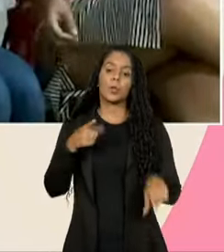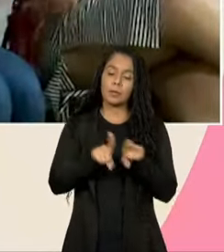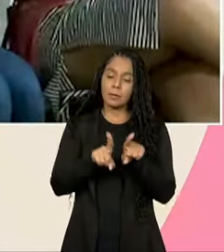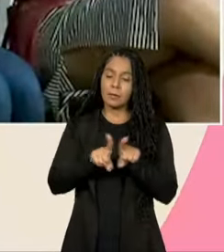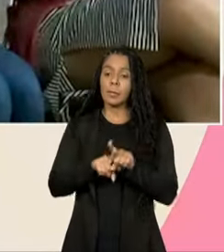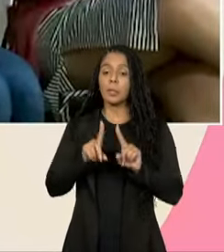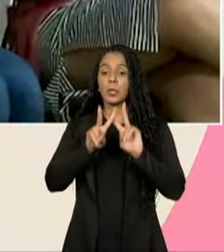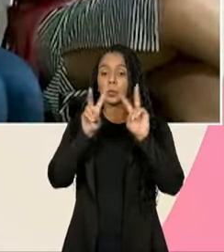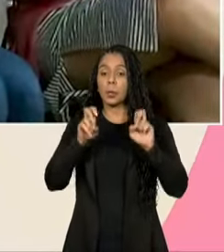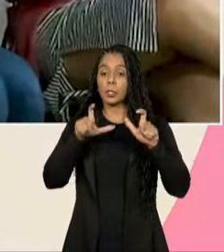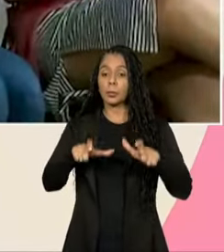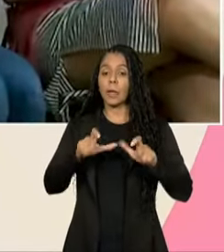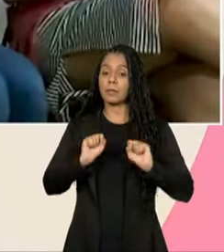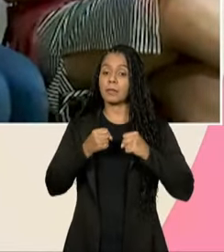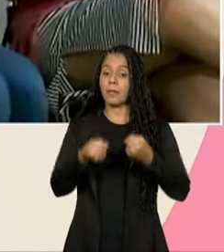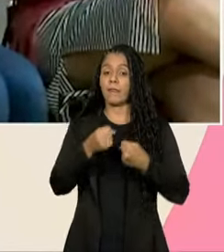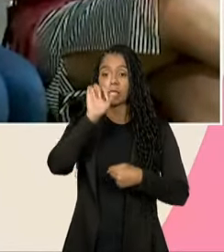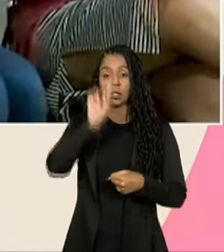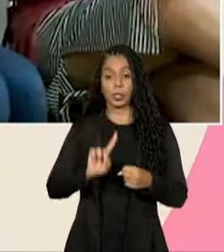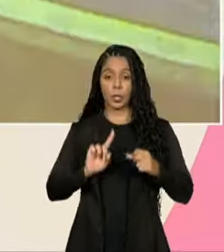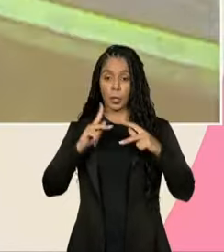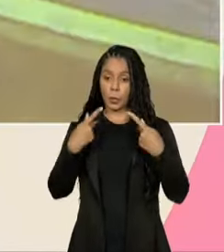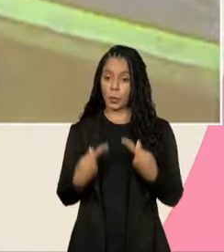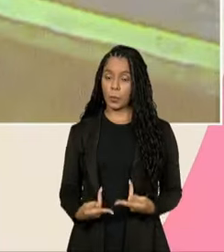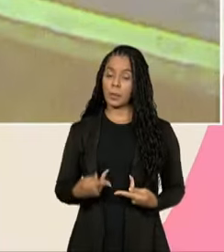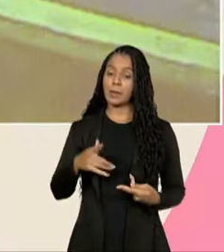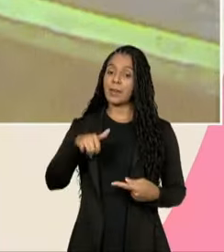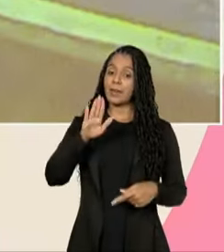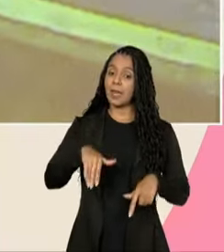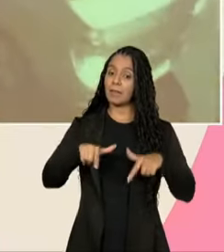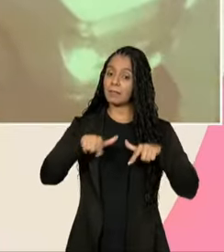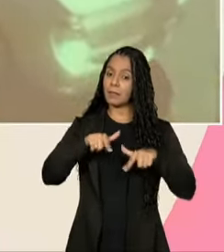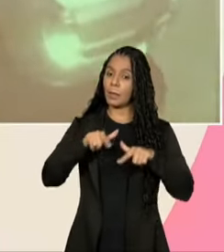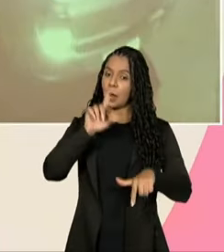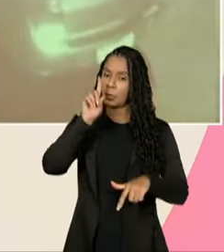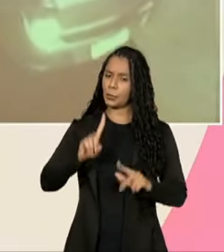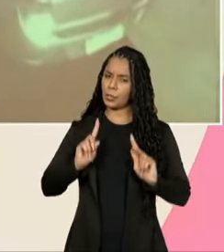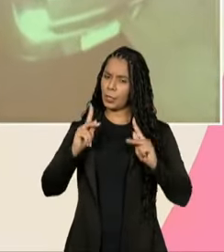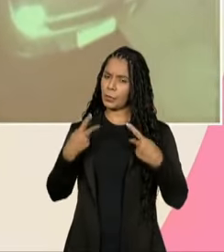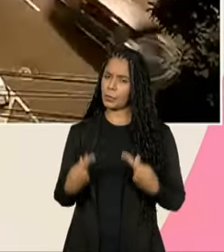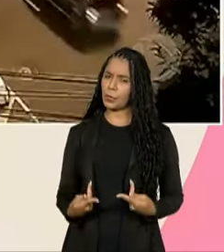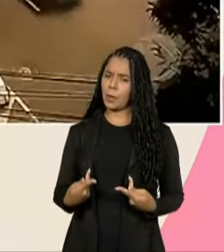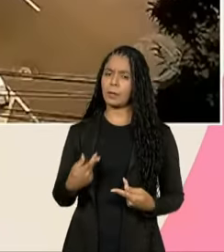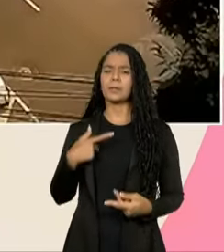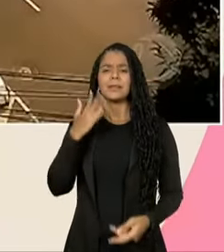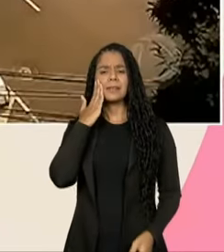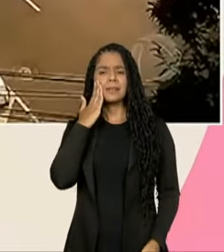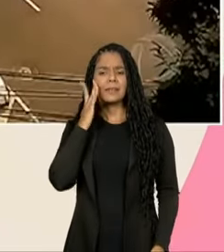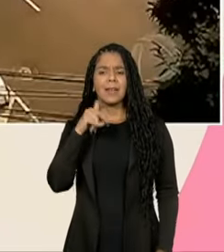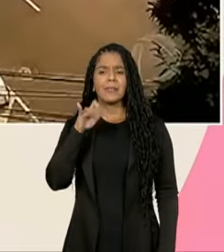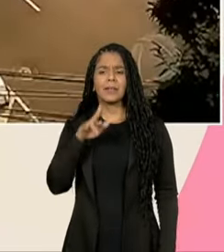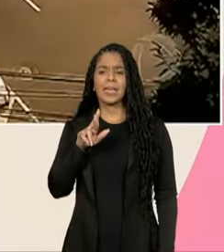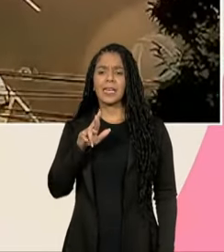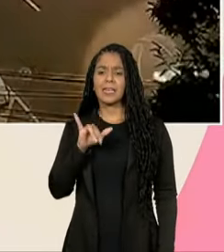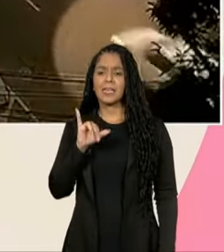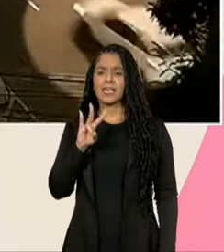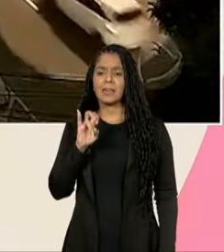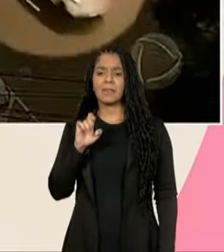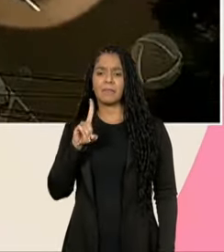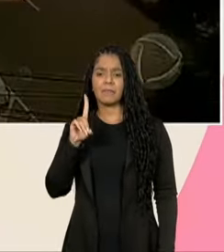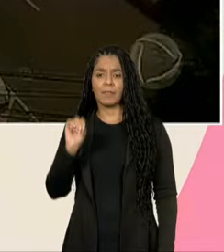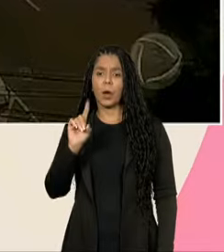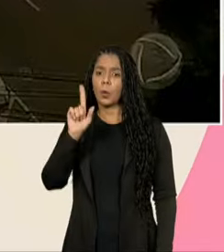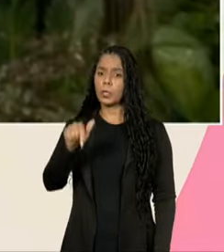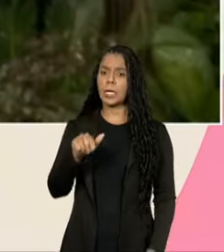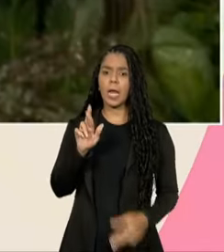humanos. E quem trabalha nessa pauta no Rio de Janeiro sabe quem é o Rivaldo. O Rivaldo sempre foi uma referência dentro da Polícia